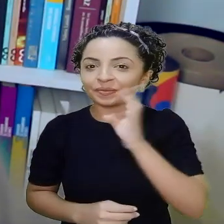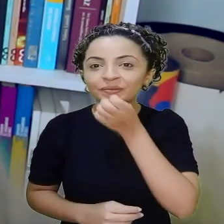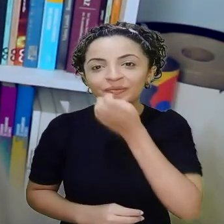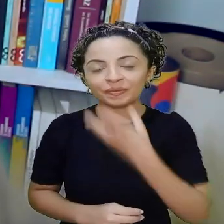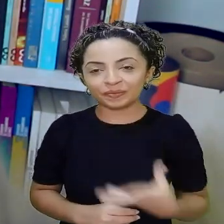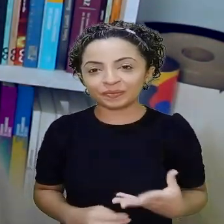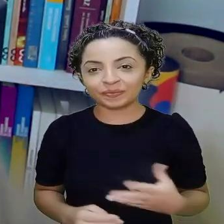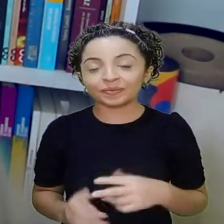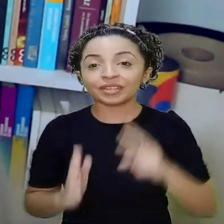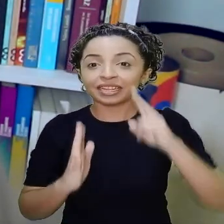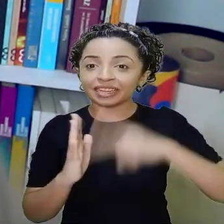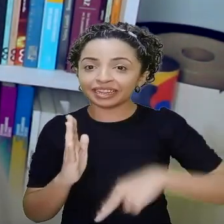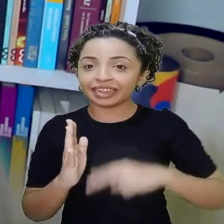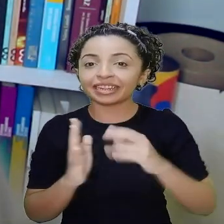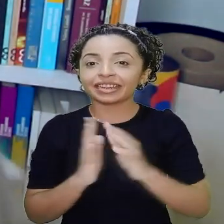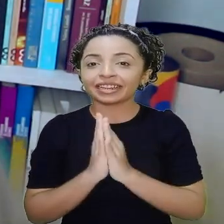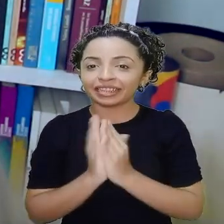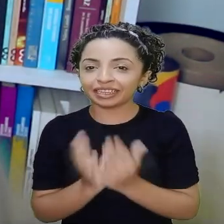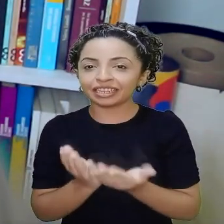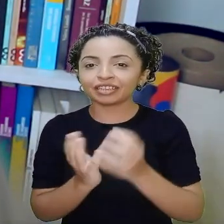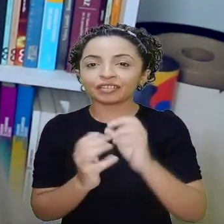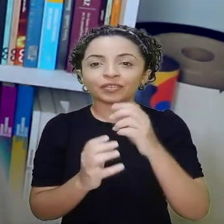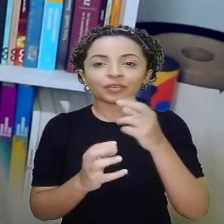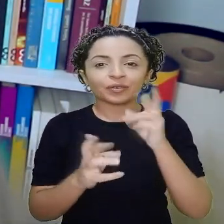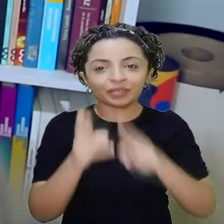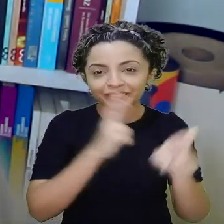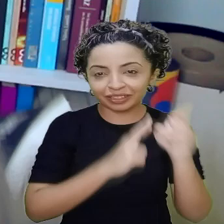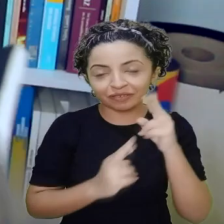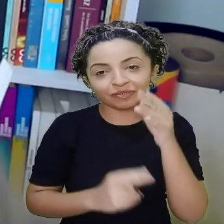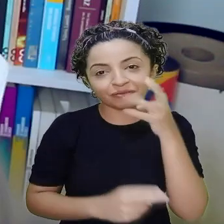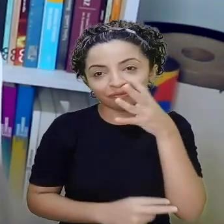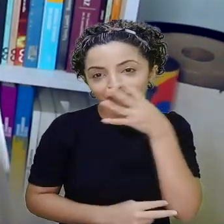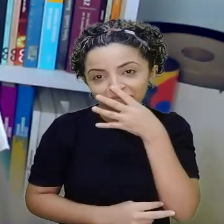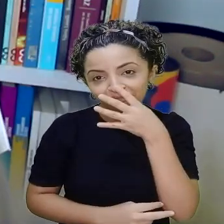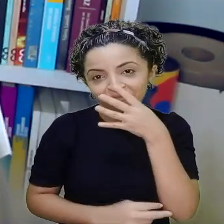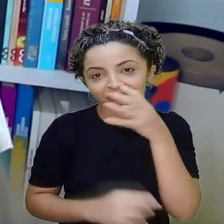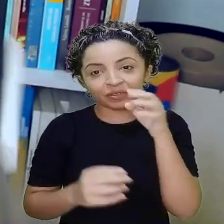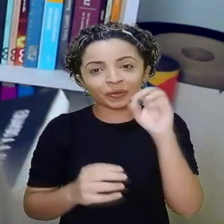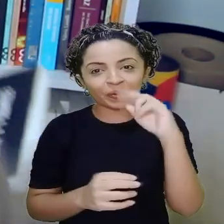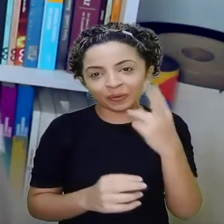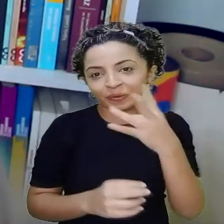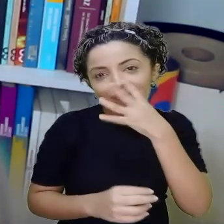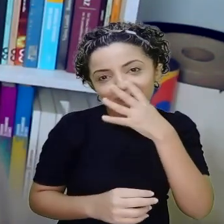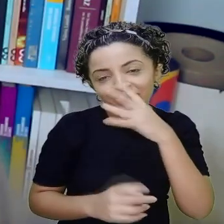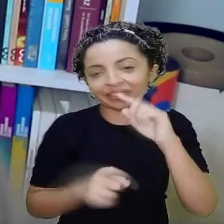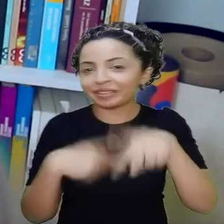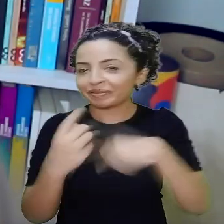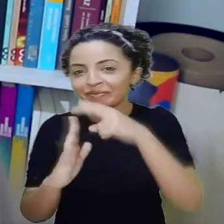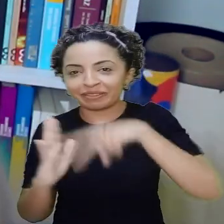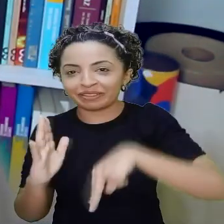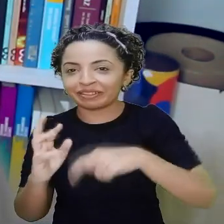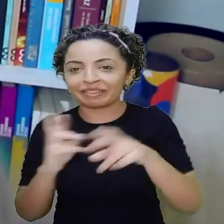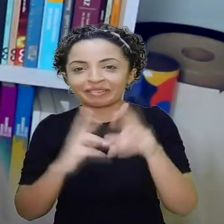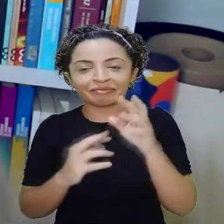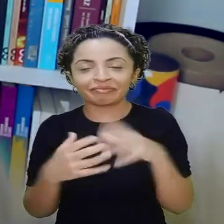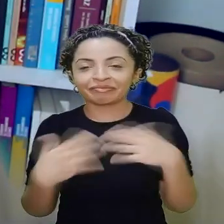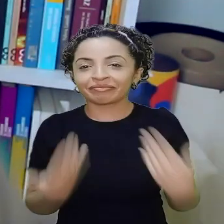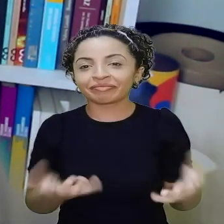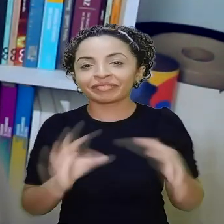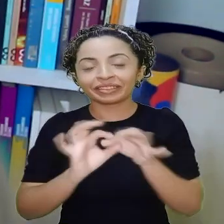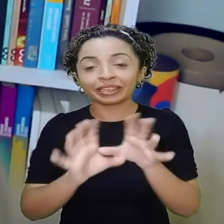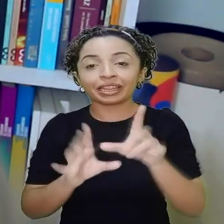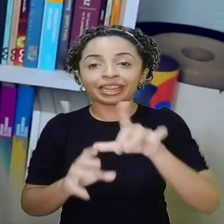pode conferir. Ler o livro e depois conferir, ou conferir antes e depois do livro, enfim. Tá linkado aqui embaixo pra você